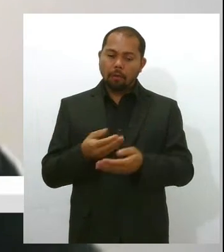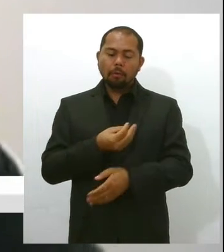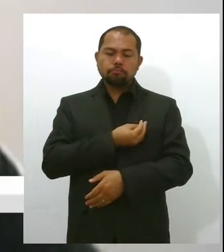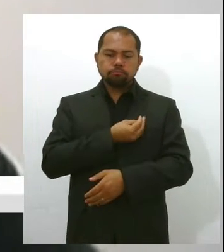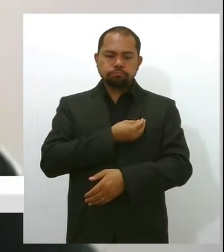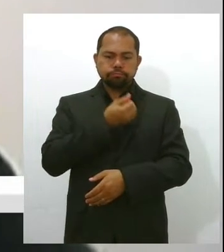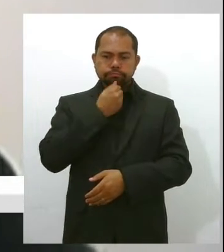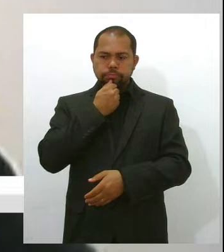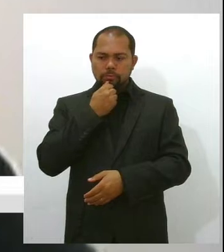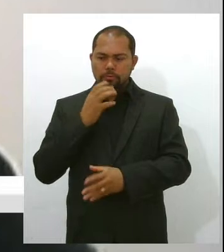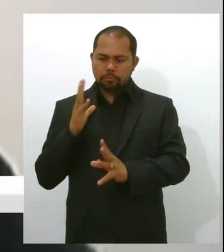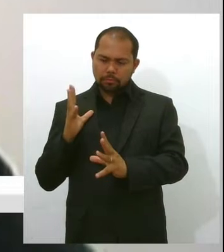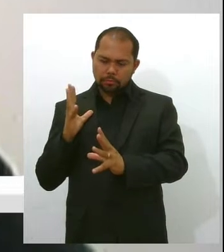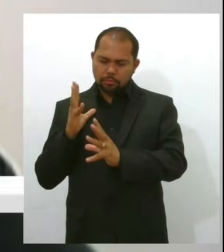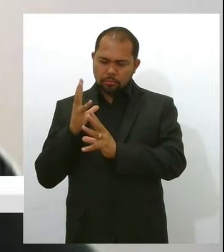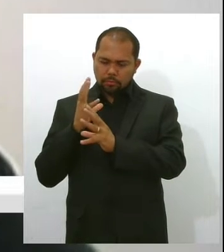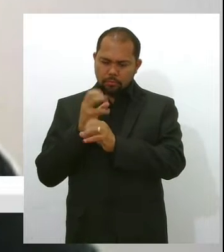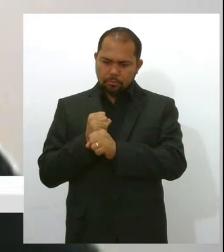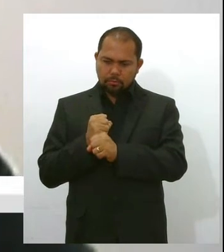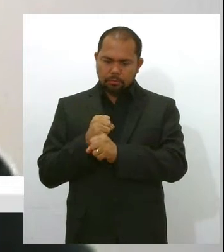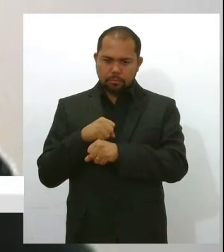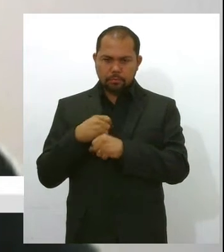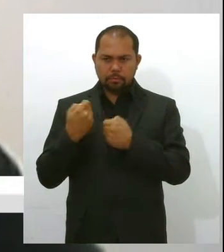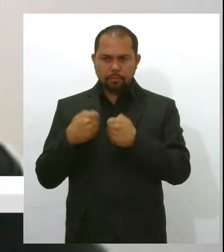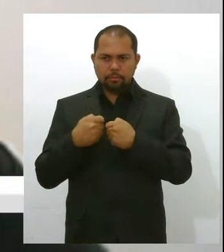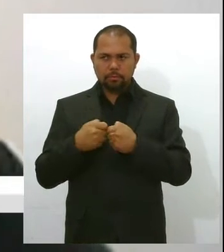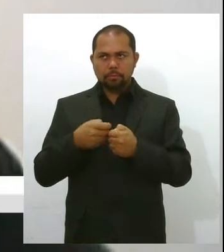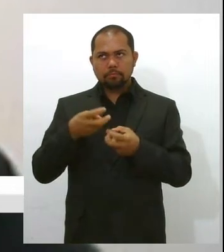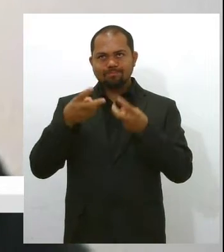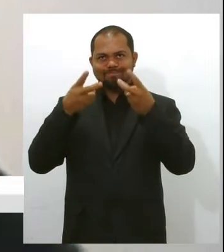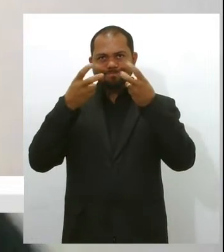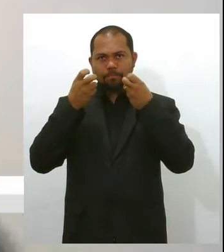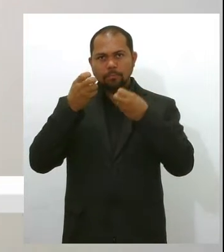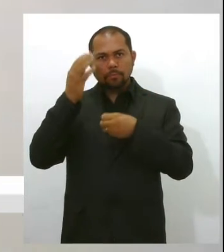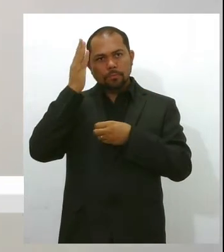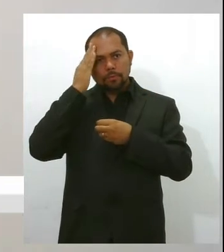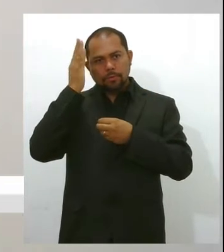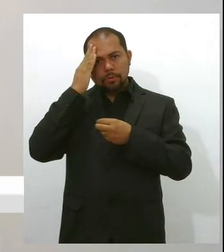gente ir amadurecendo também, né? E entendendo o nosso lugar